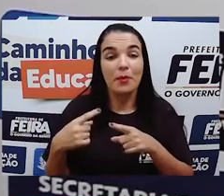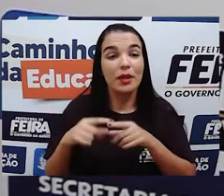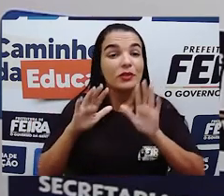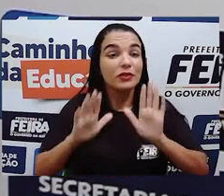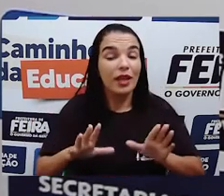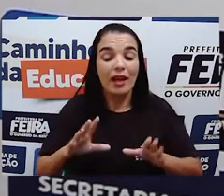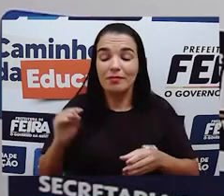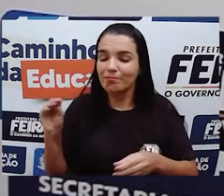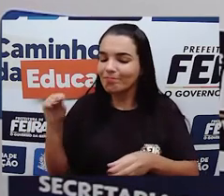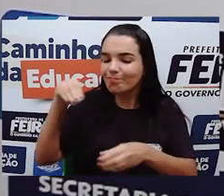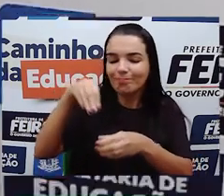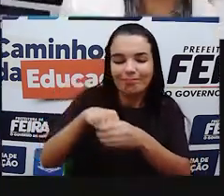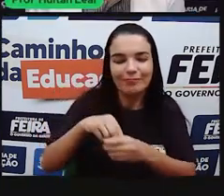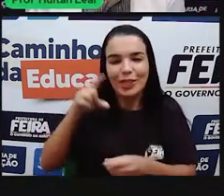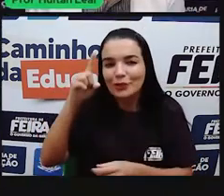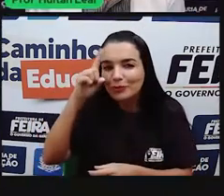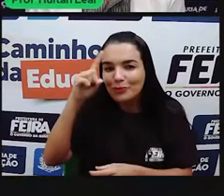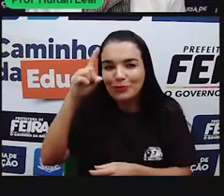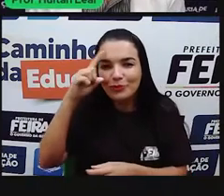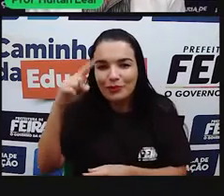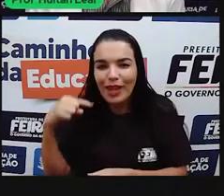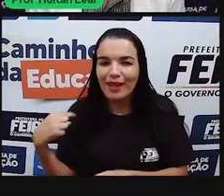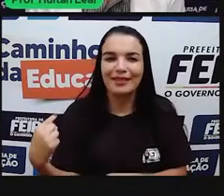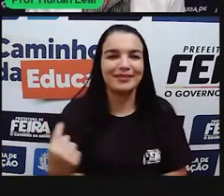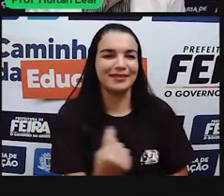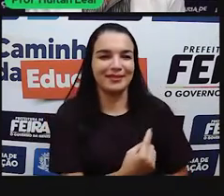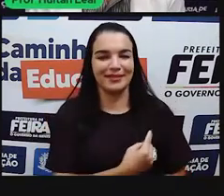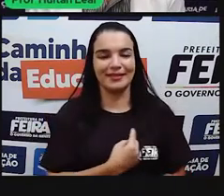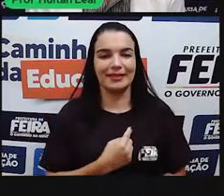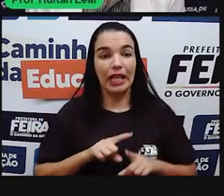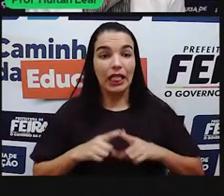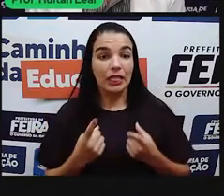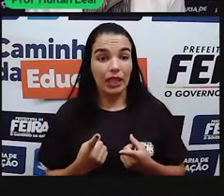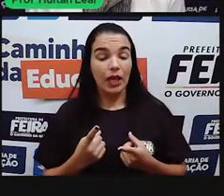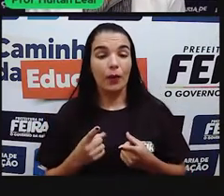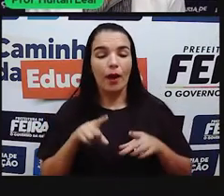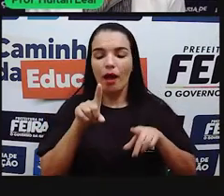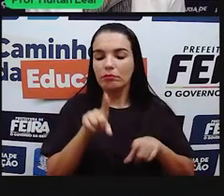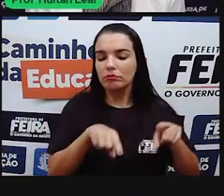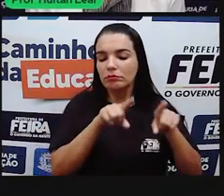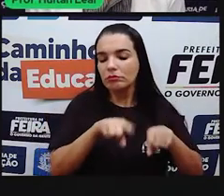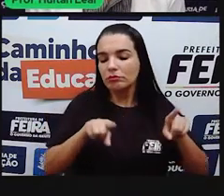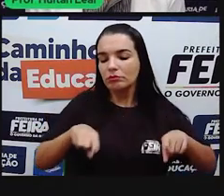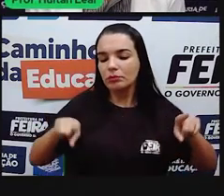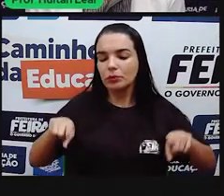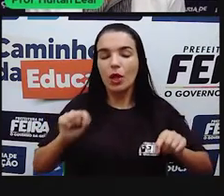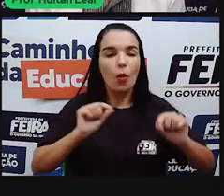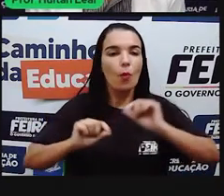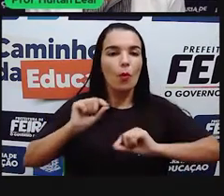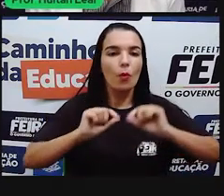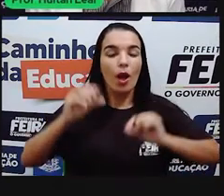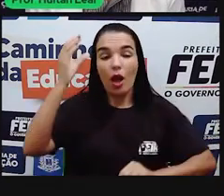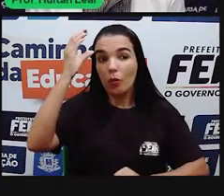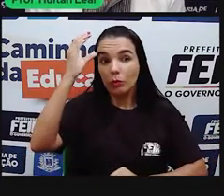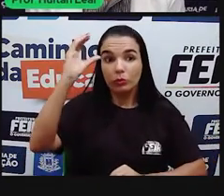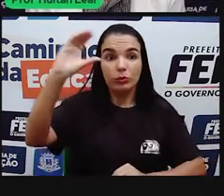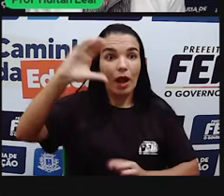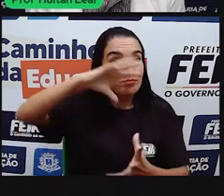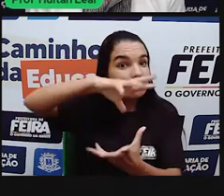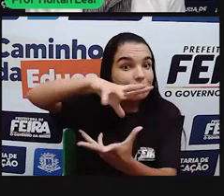nosso dia a dia, não é assim? Então, a música é um elemento cultural